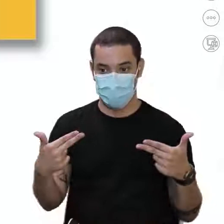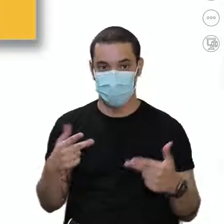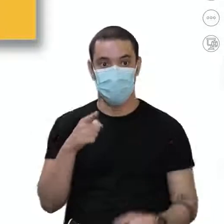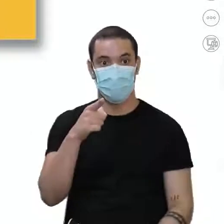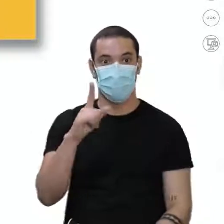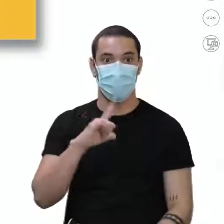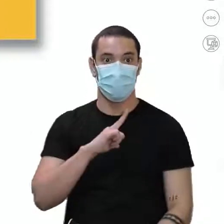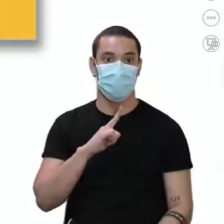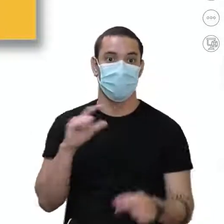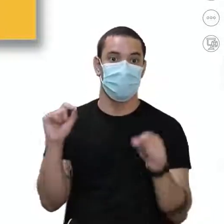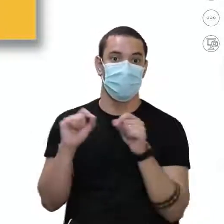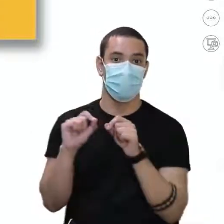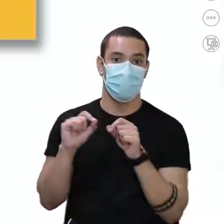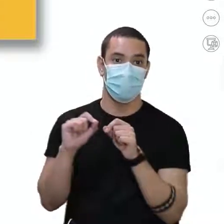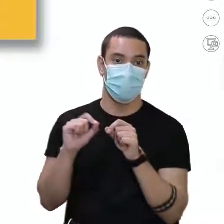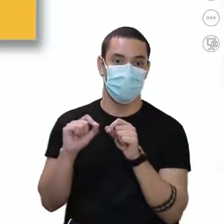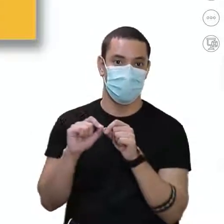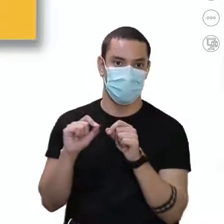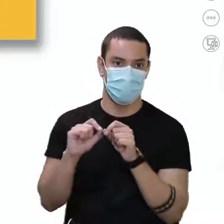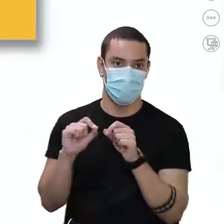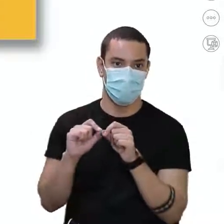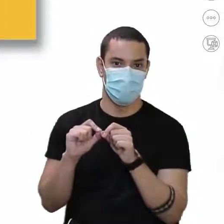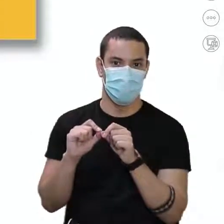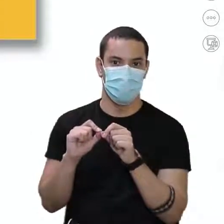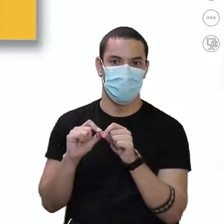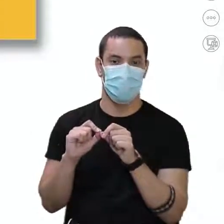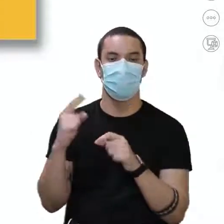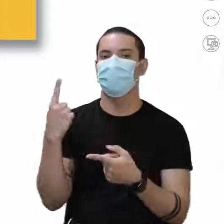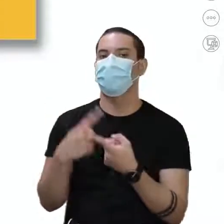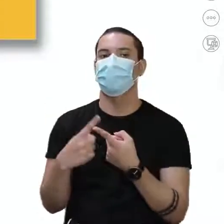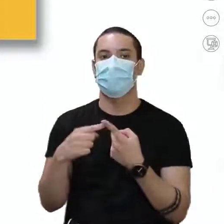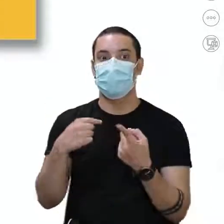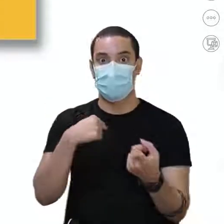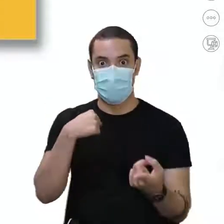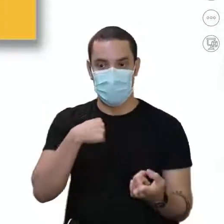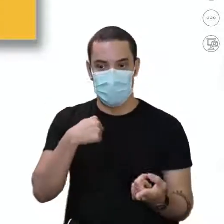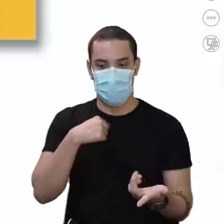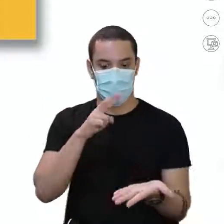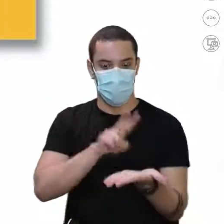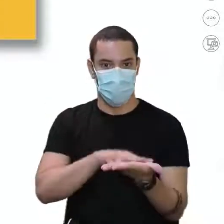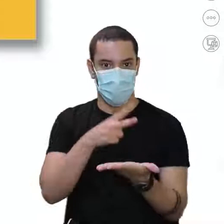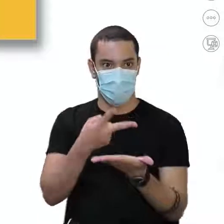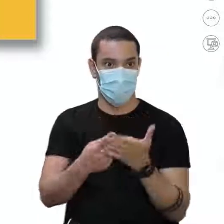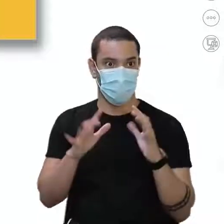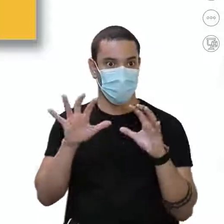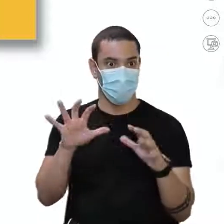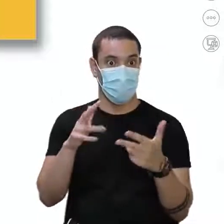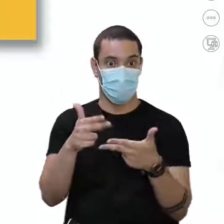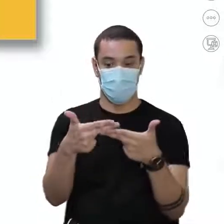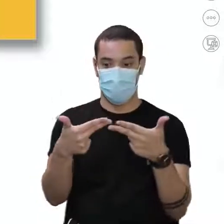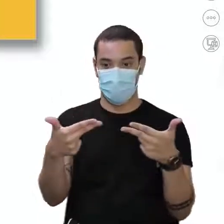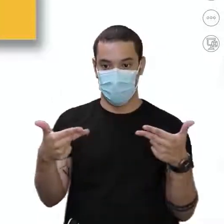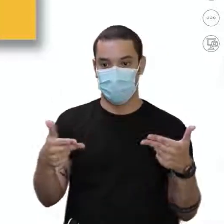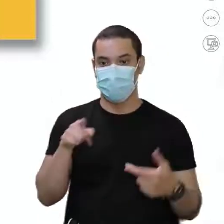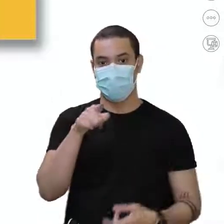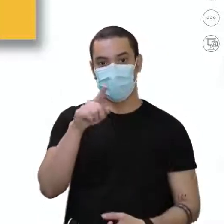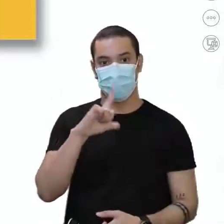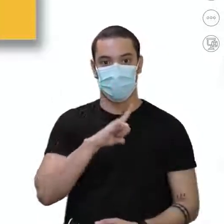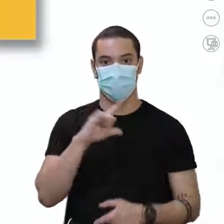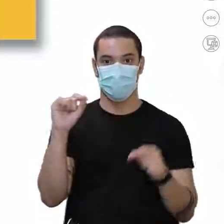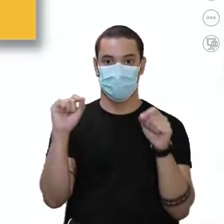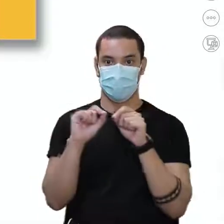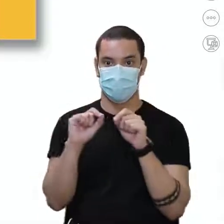tem feito. Você está entendendo aqui? Eu traduzi dessa forma, coisas que você